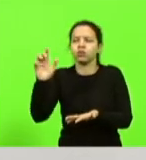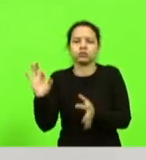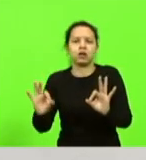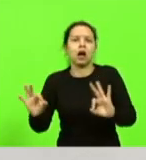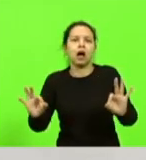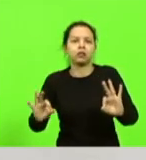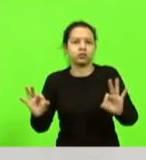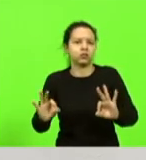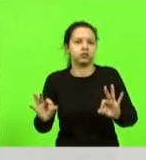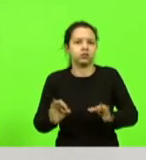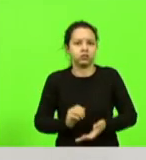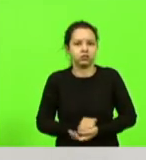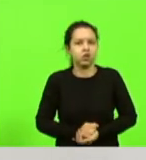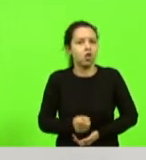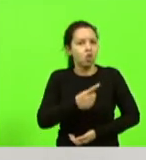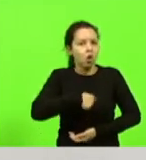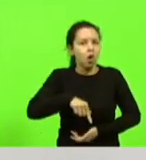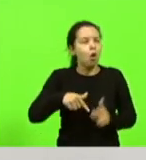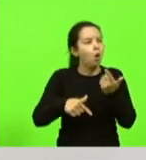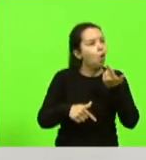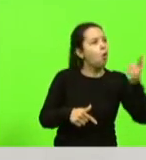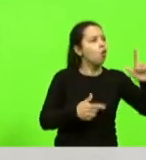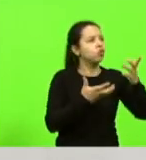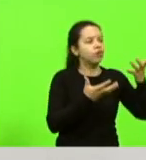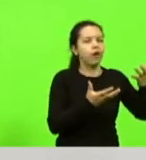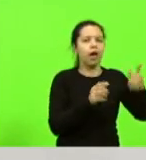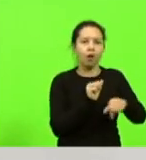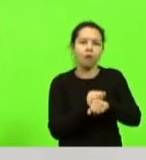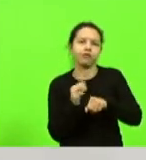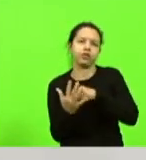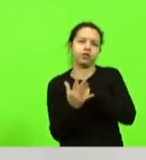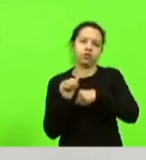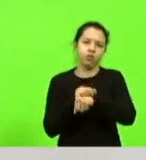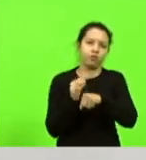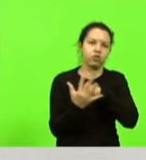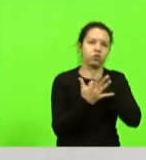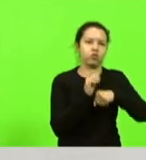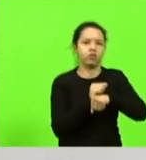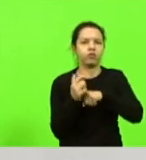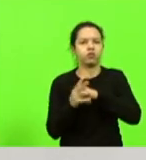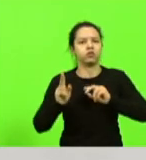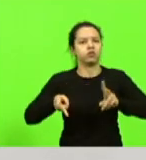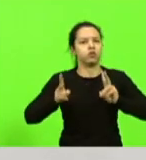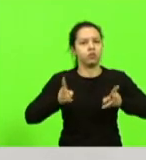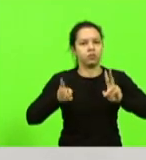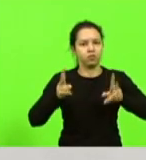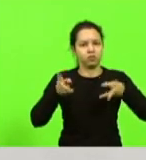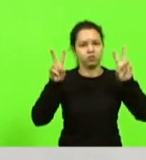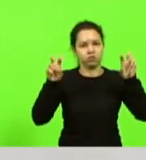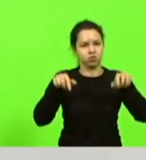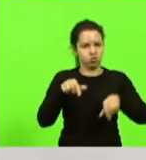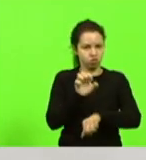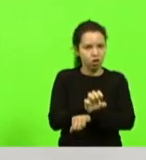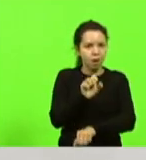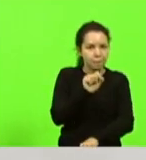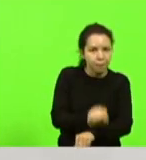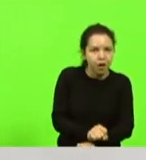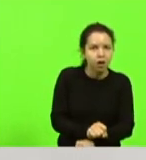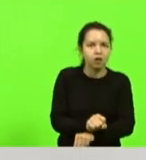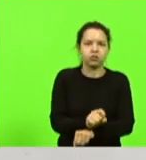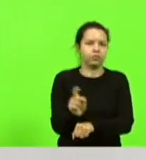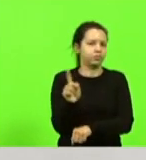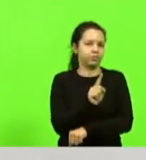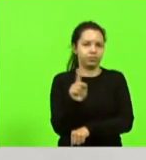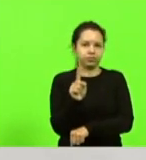quando tenta fugir desse assunto, alguma coisa, a Covid. Covid, Covid. O Estado não parou. O Estado